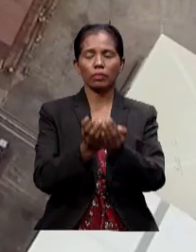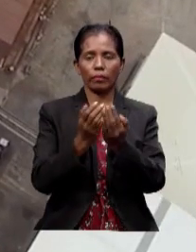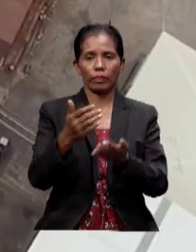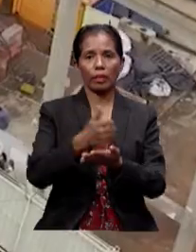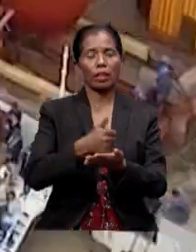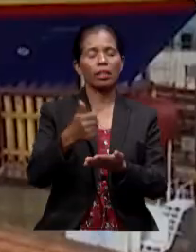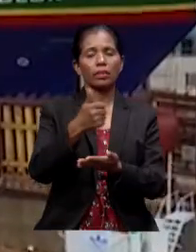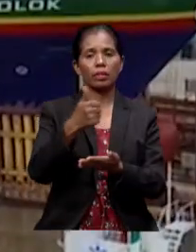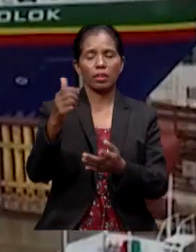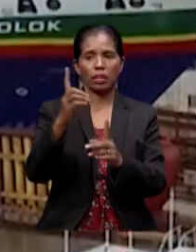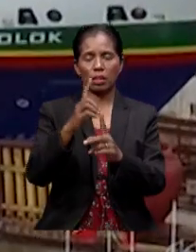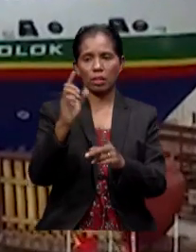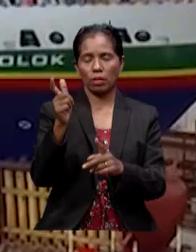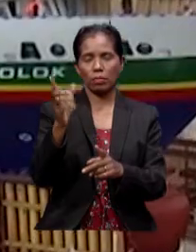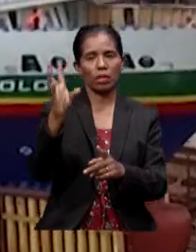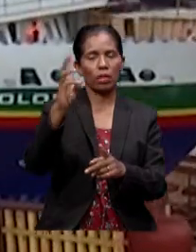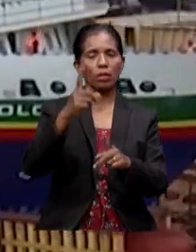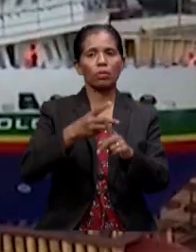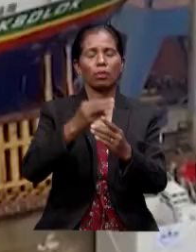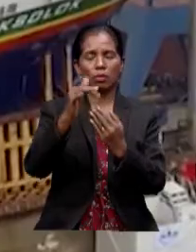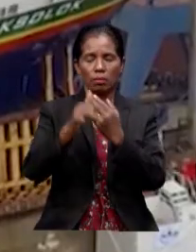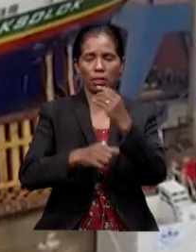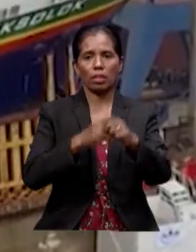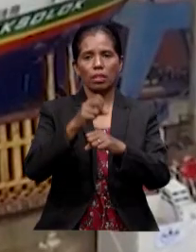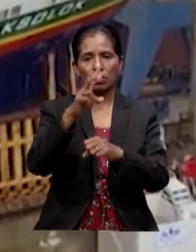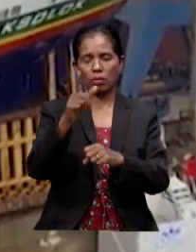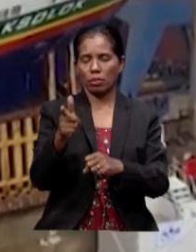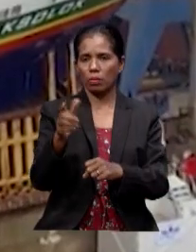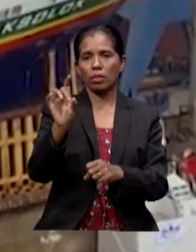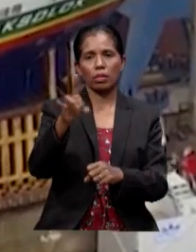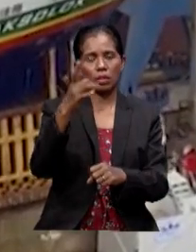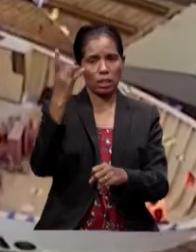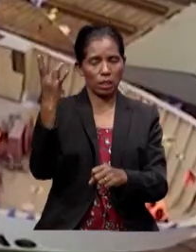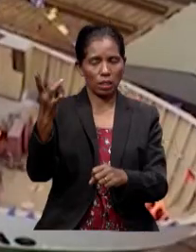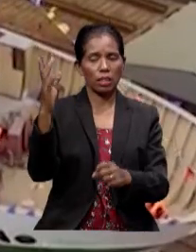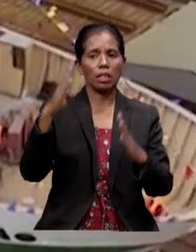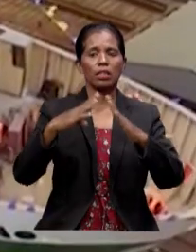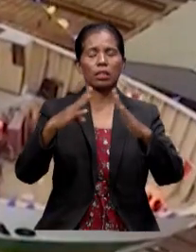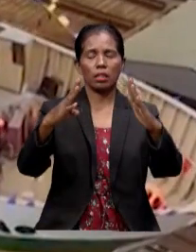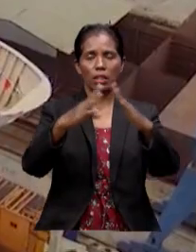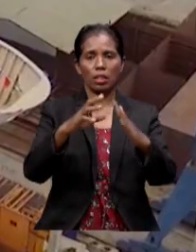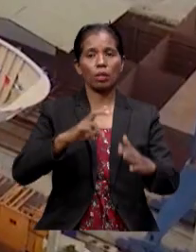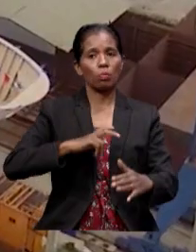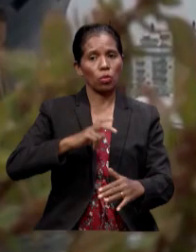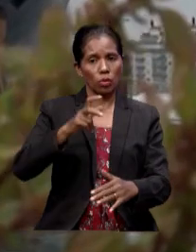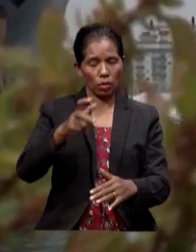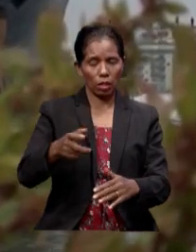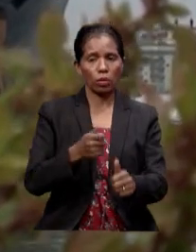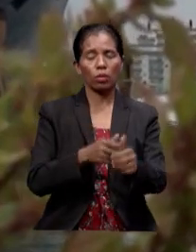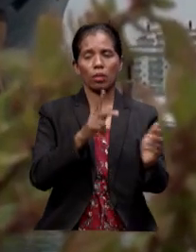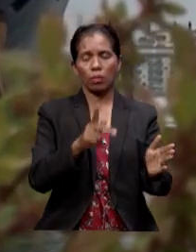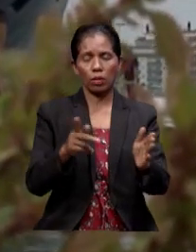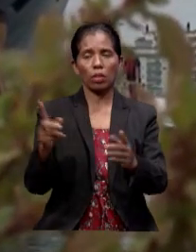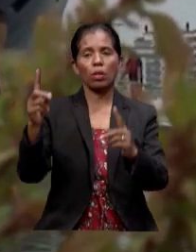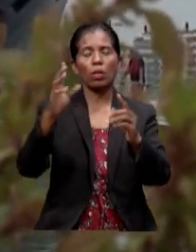loron ronulu resinen fulang maio tinan rihun rua sanul resin hitu ia cidade Figueira da Foz, Portugal, no tuir plano rone